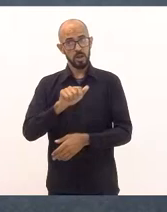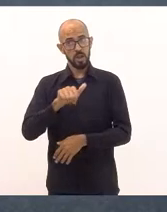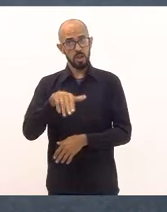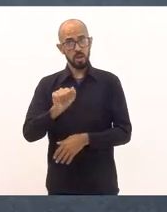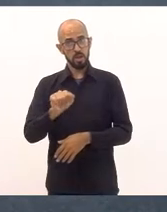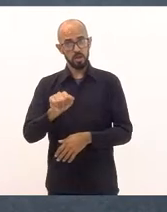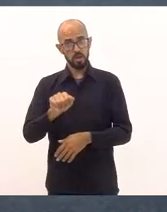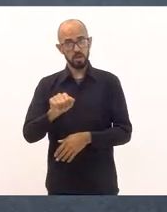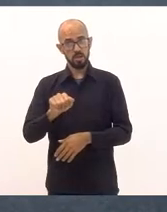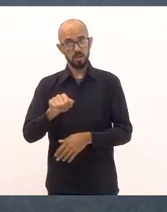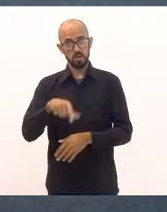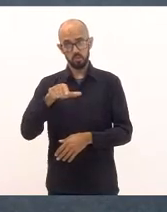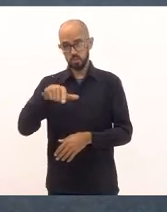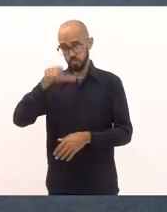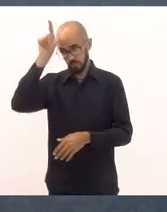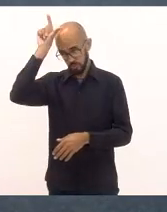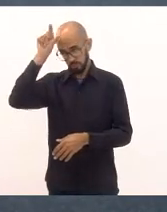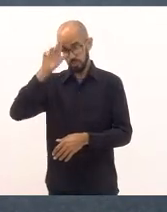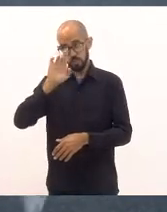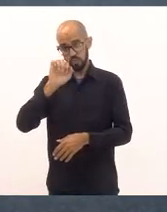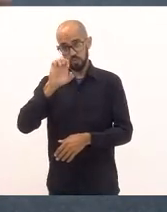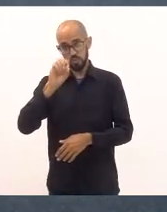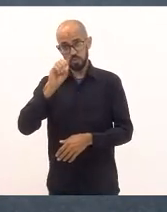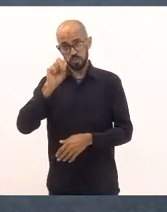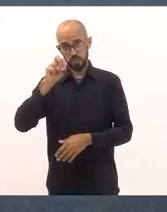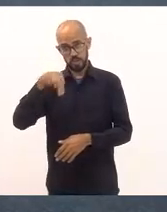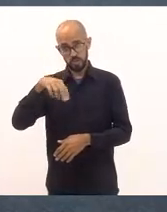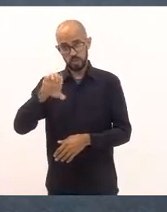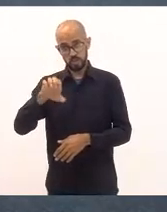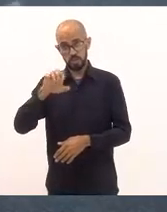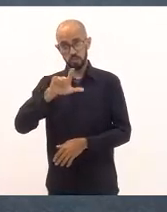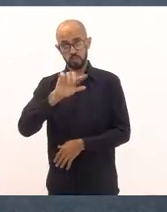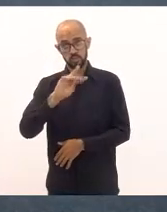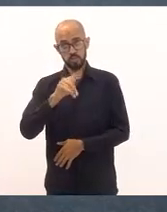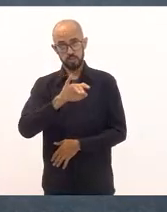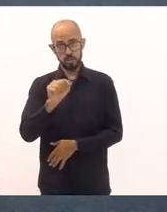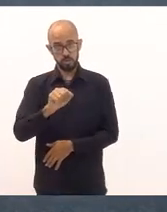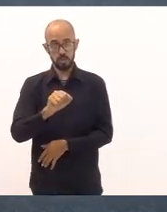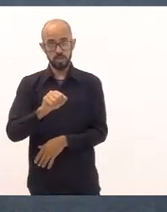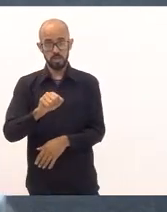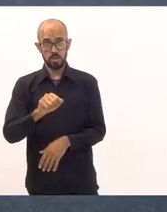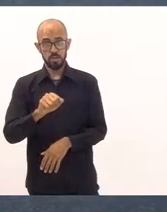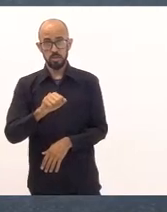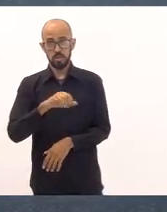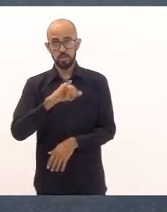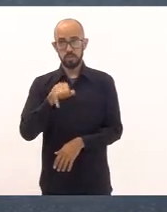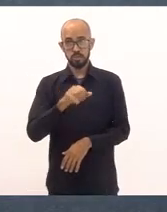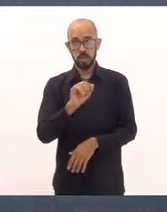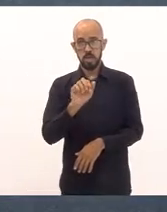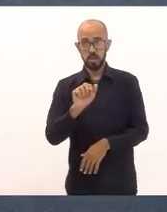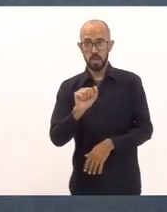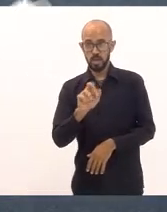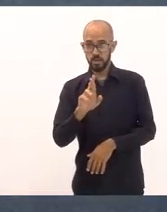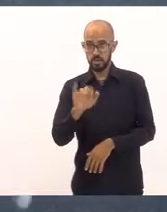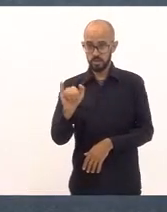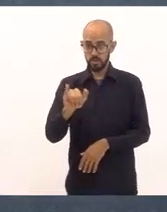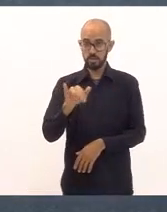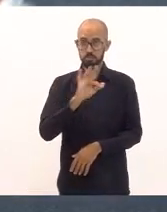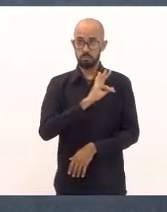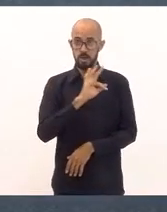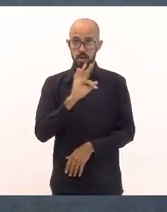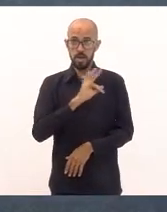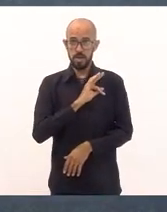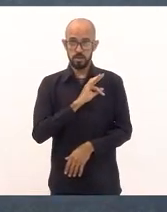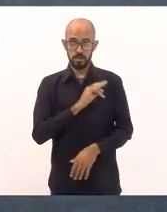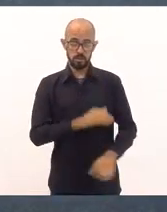e deputado Luiz, que vejo aqui em minha frente, Lucinha, Jari, deputada Marta, que estão aqui